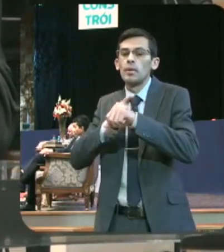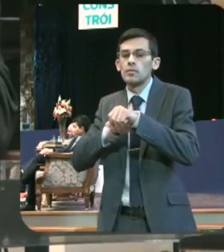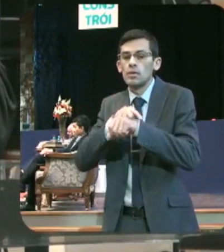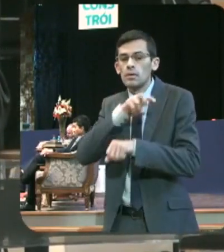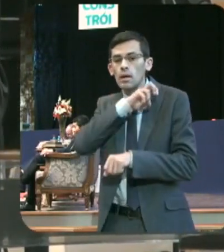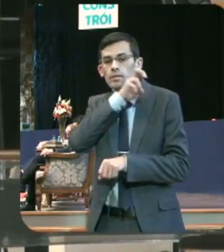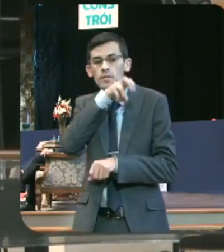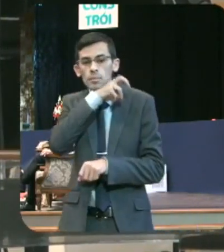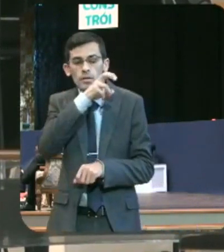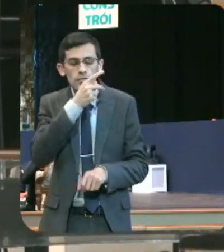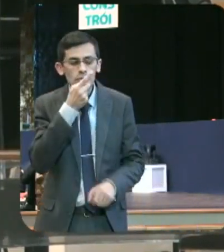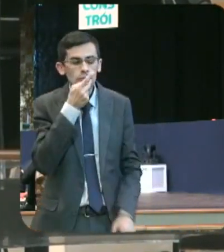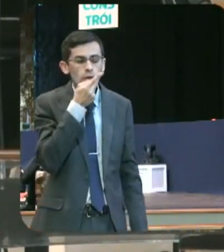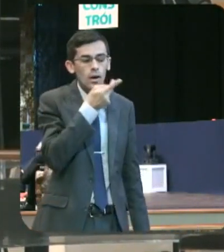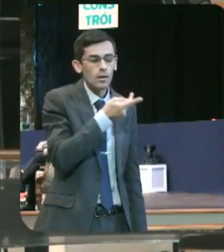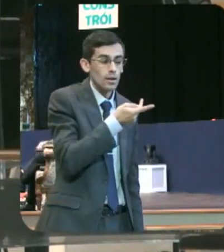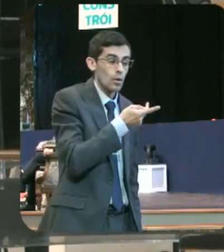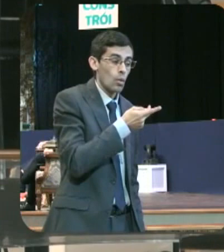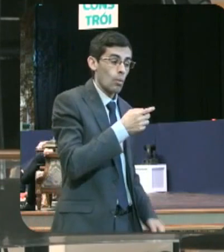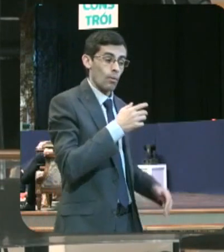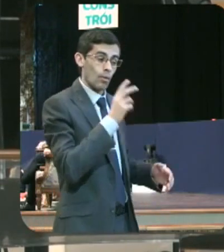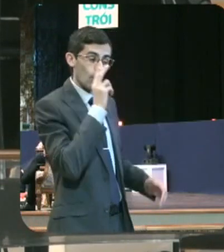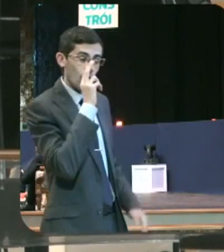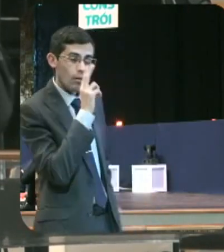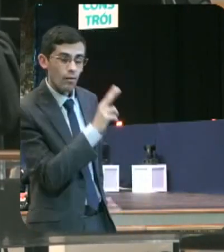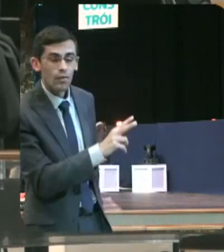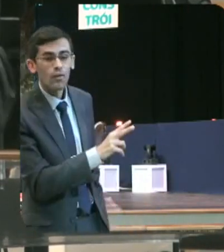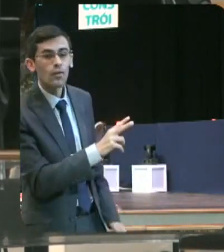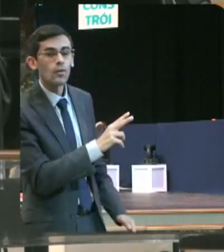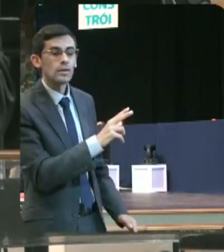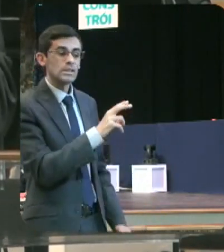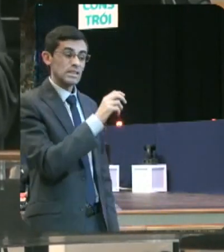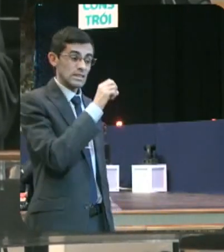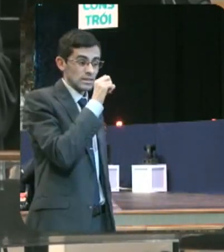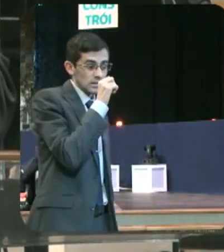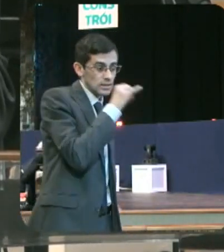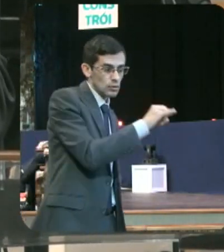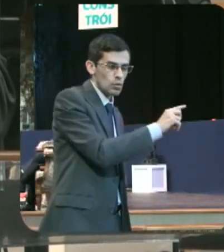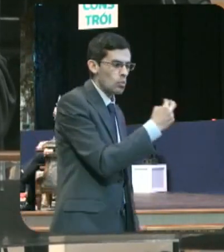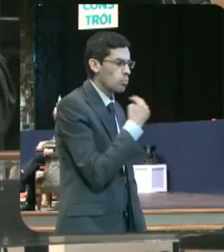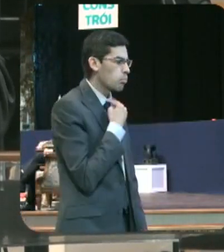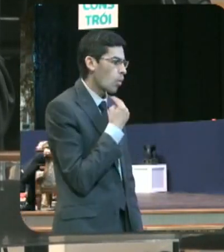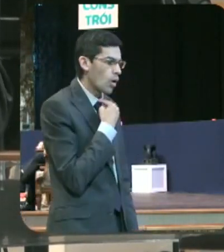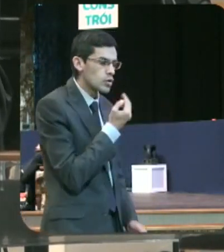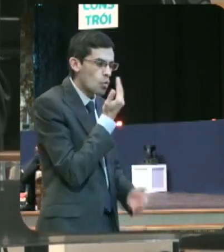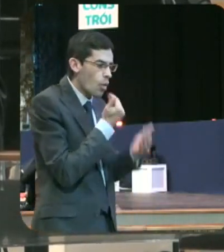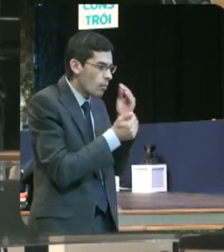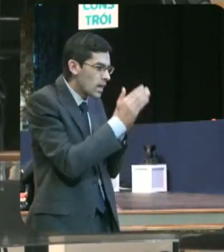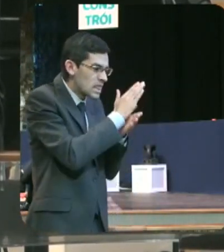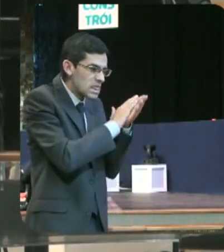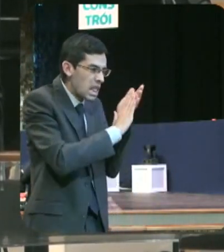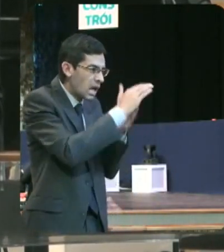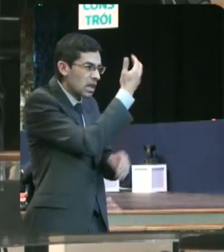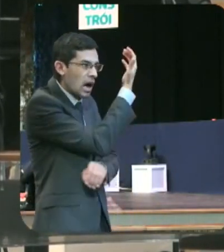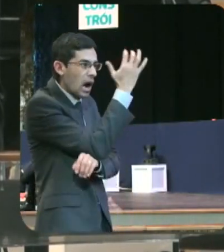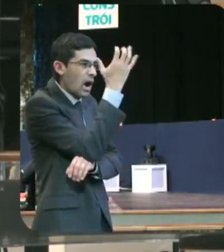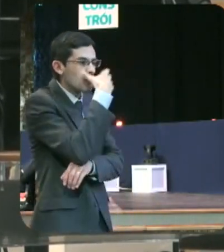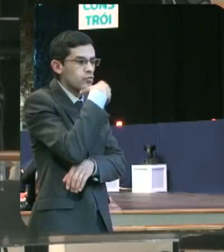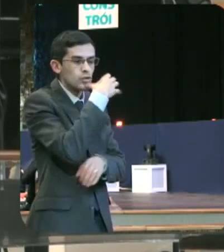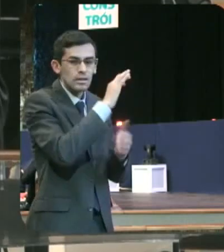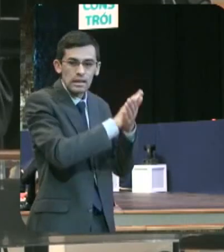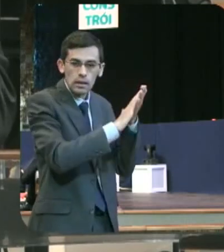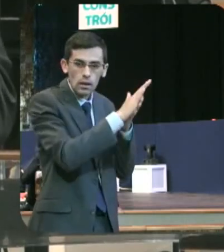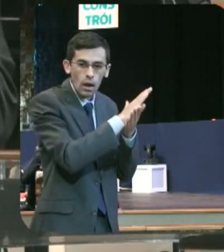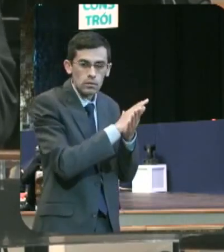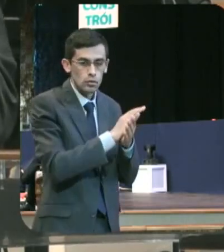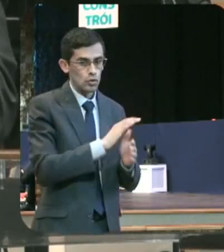serpente e diz assim para eles: olha, quer dizer que vocês não podem comer de nenhuma árvore desse jardim? Eu